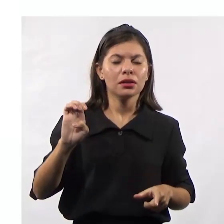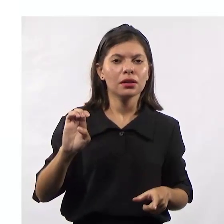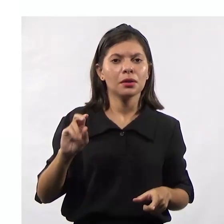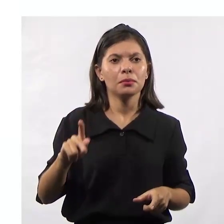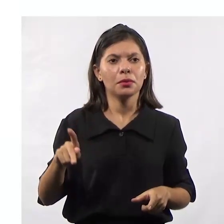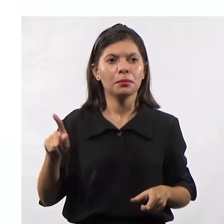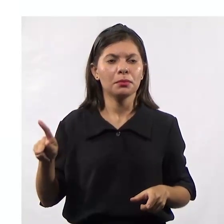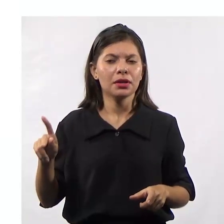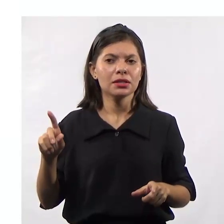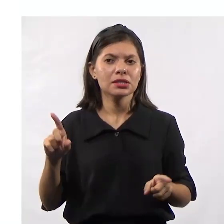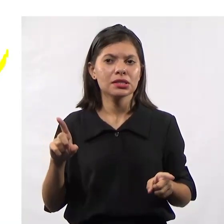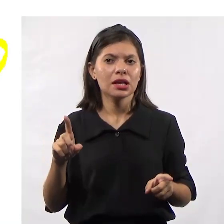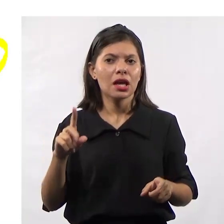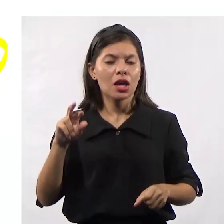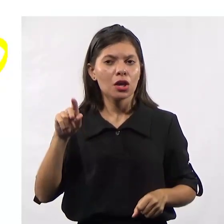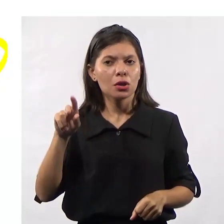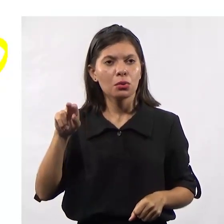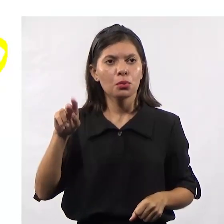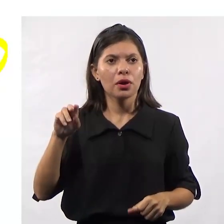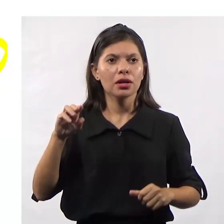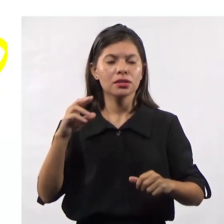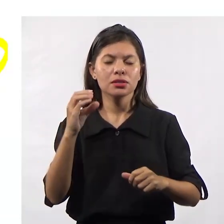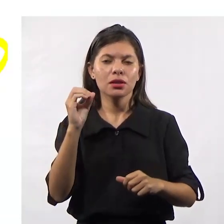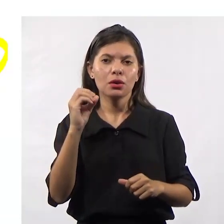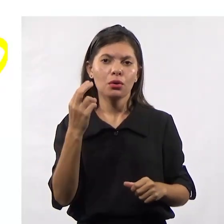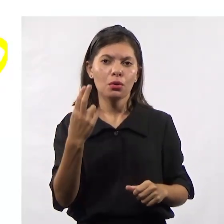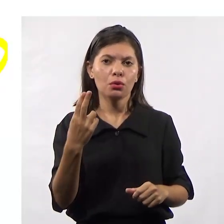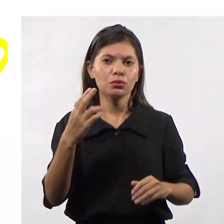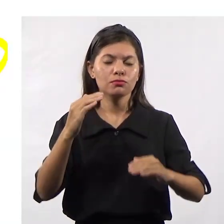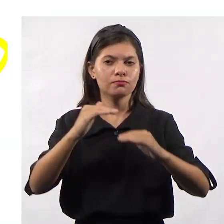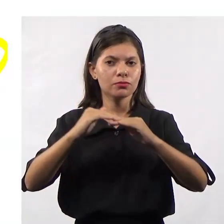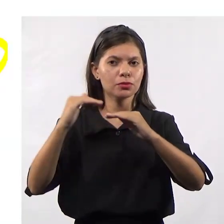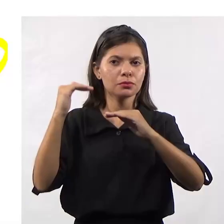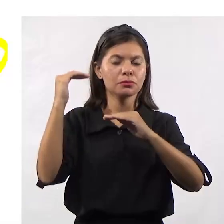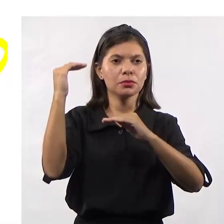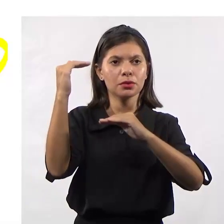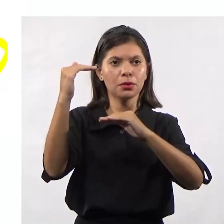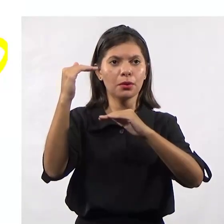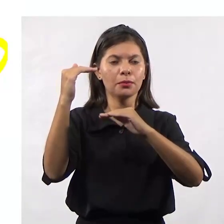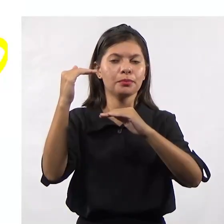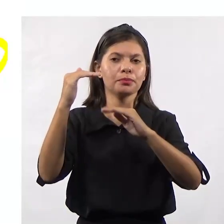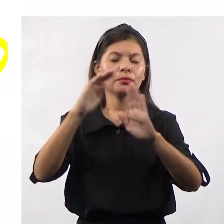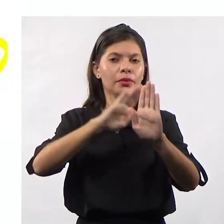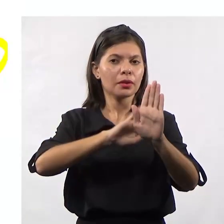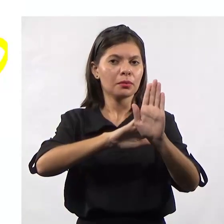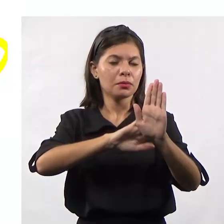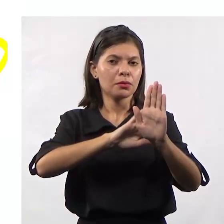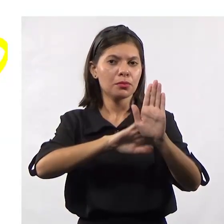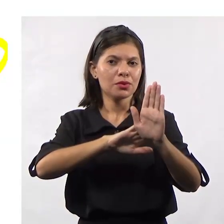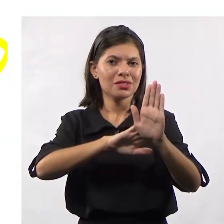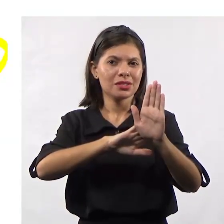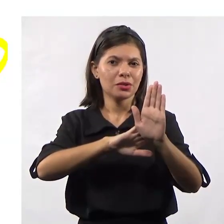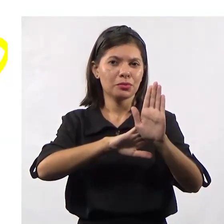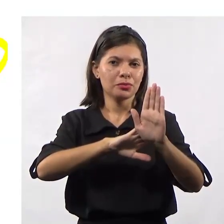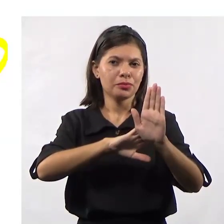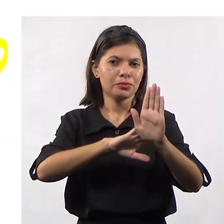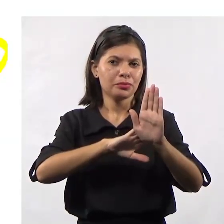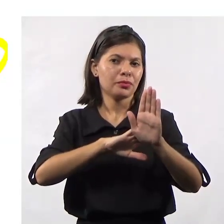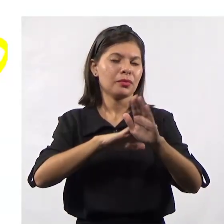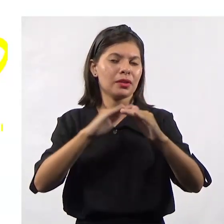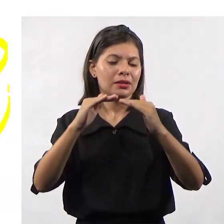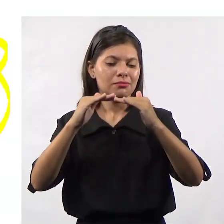até 10% superiores à proposta bem mais classificada. E se for pregão, isso cai